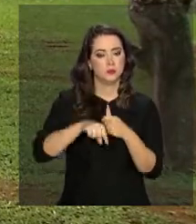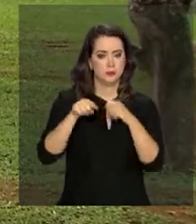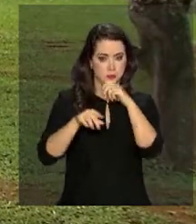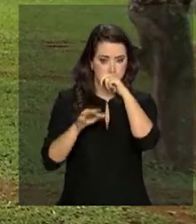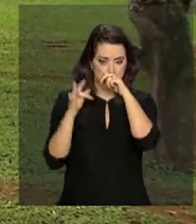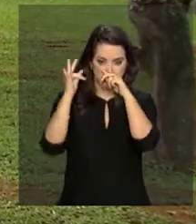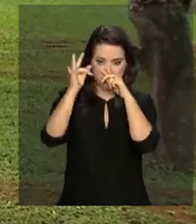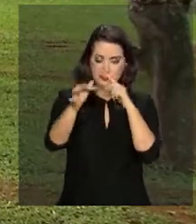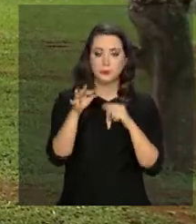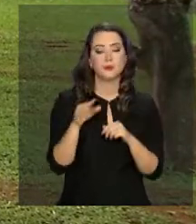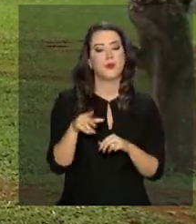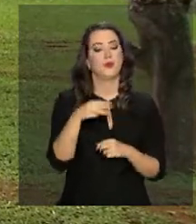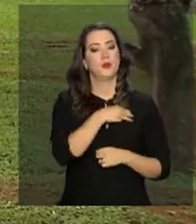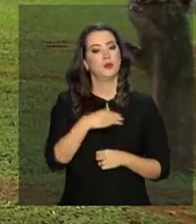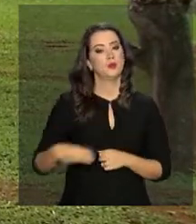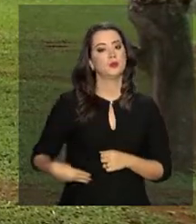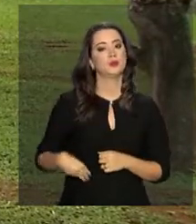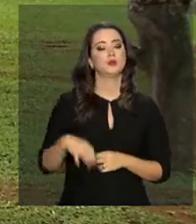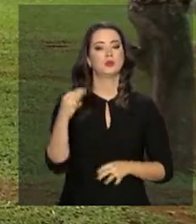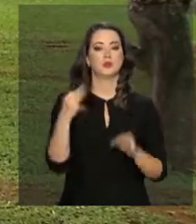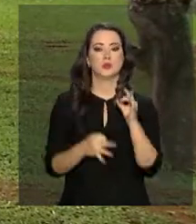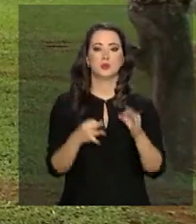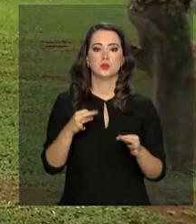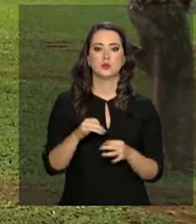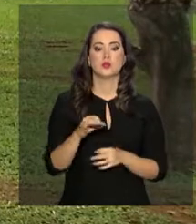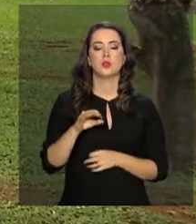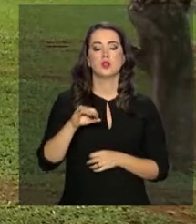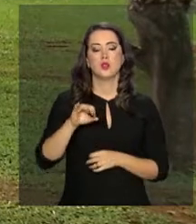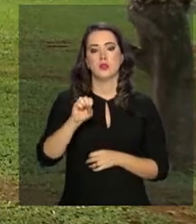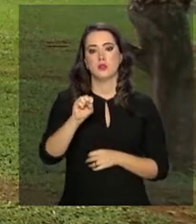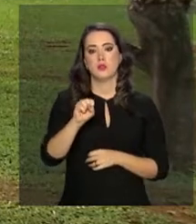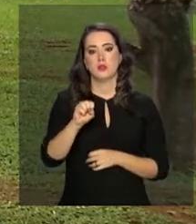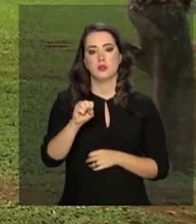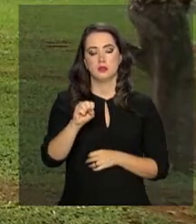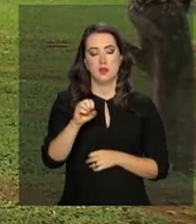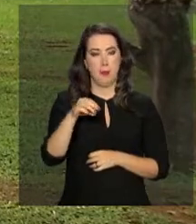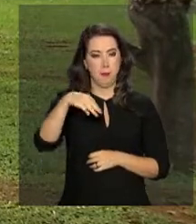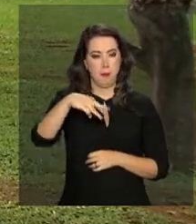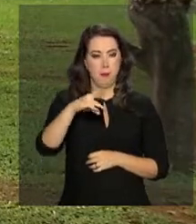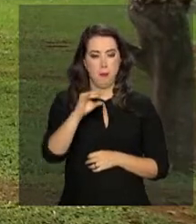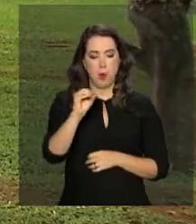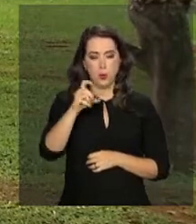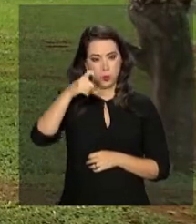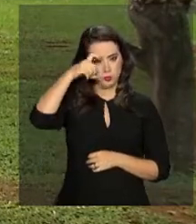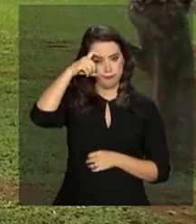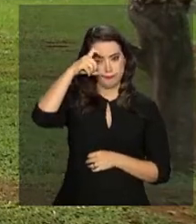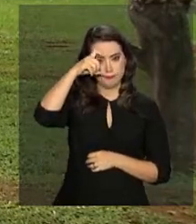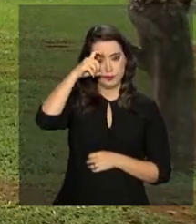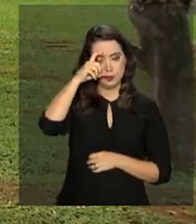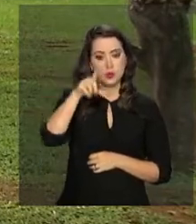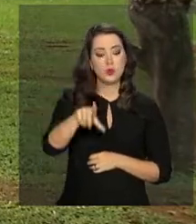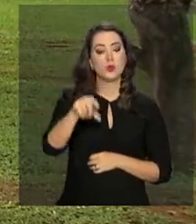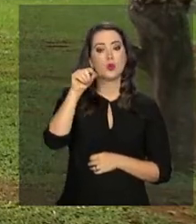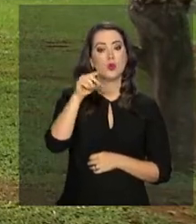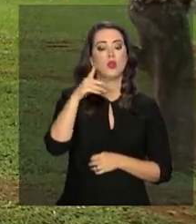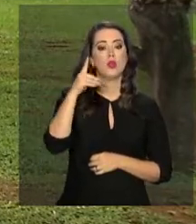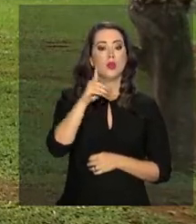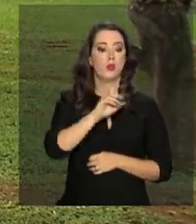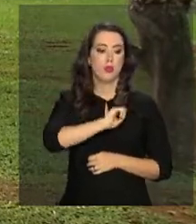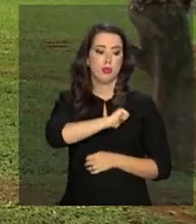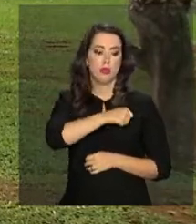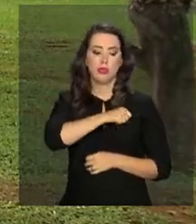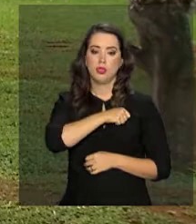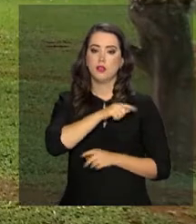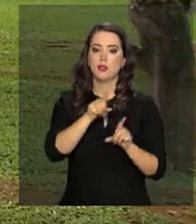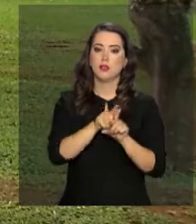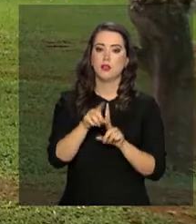futuro ministro da justiça juiz sérgio moro ele anunciou que escolheu o delegado maurício valeixo para